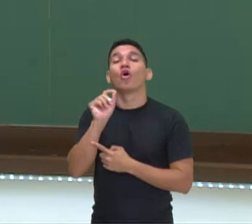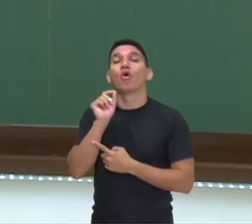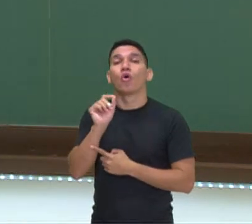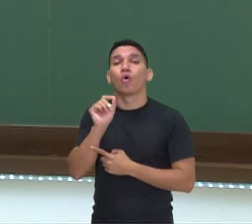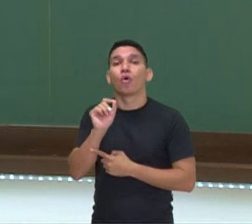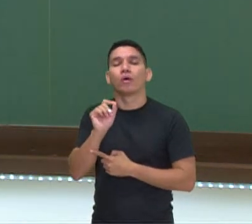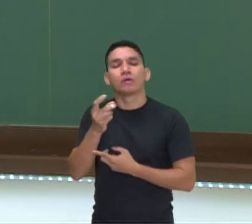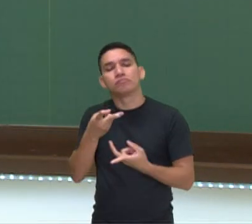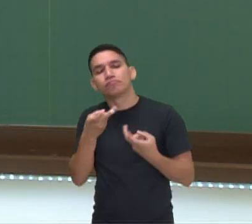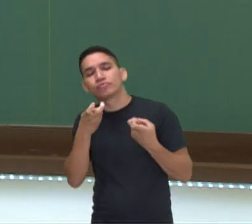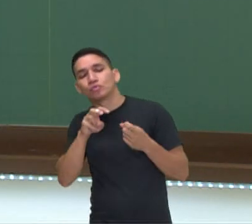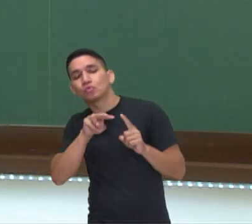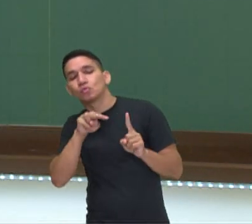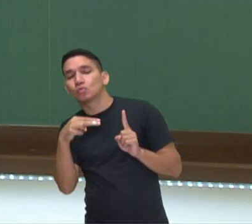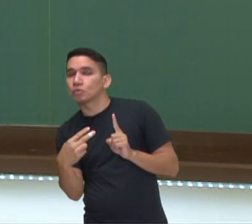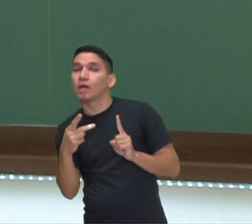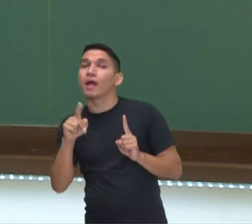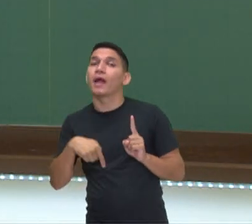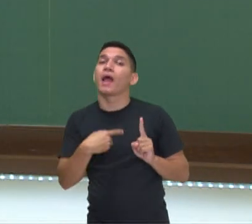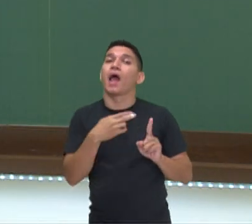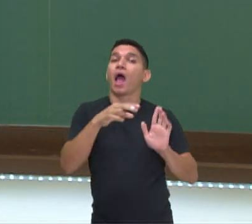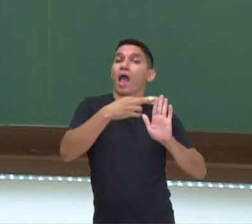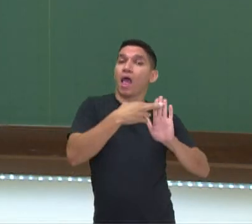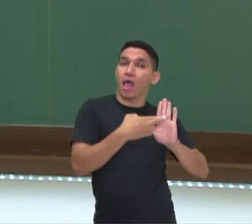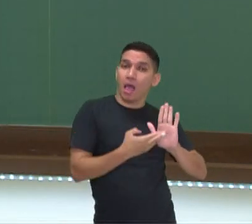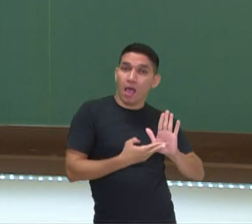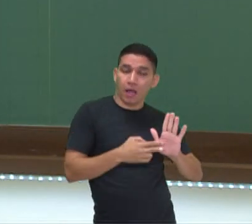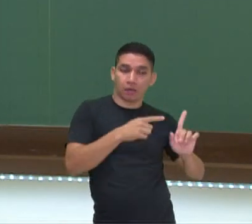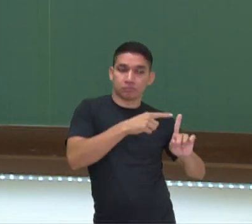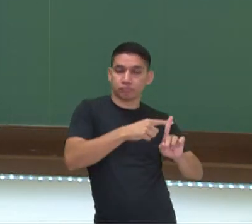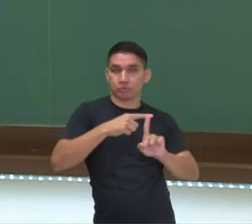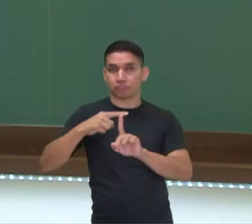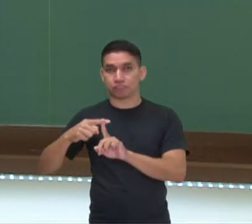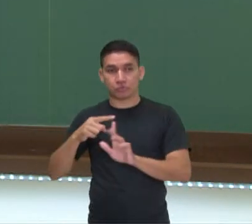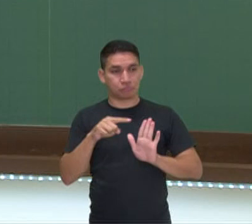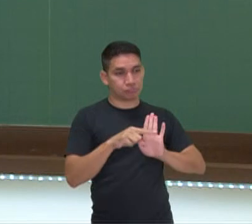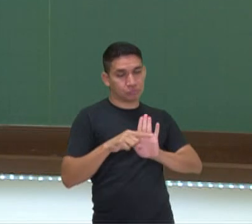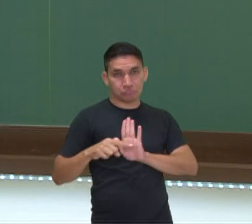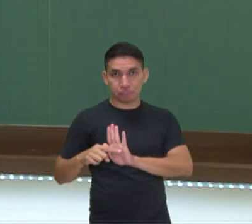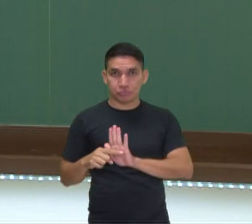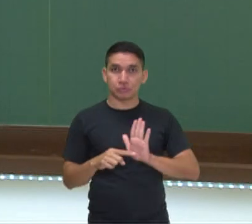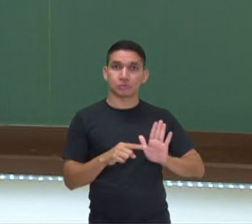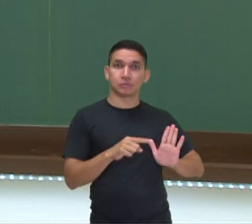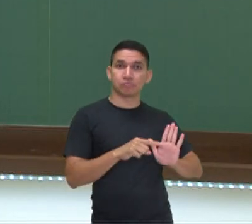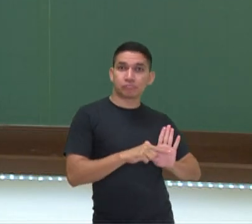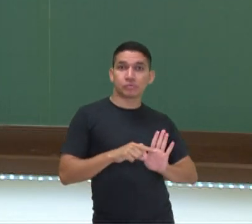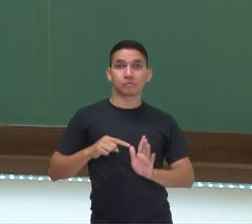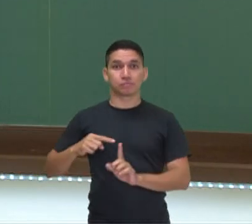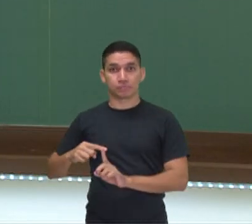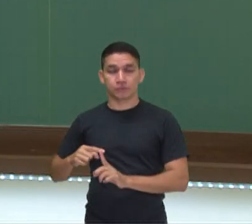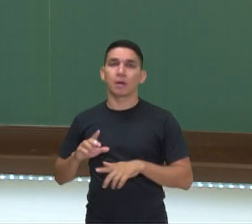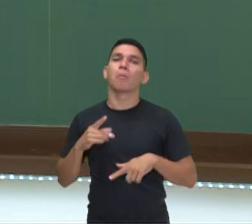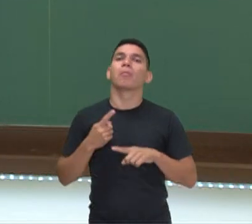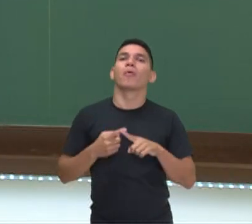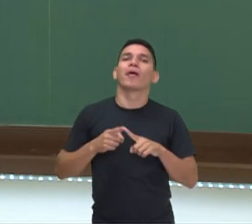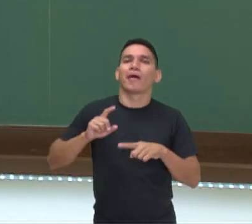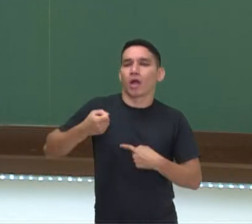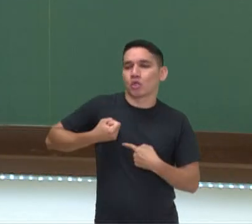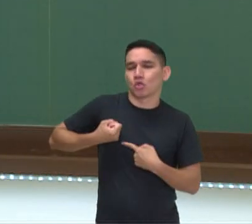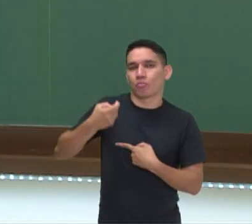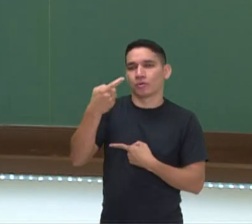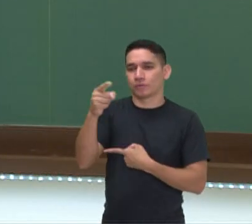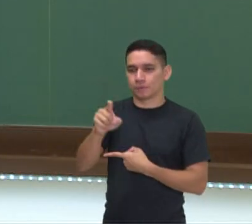em consideração a regra do sinal já que estamos trabalhando com os números inteiros